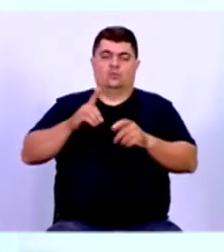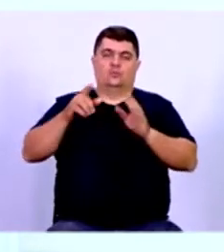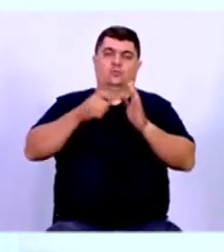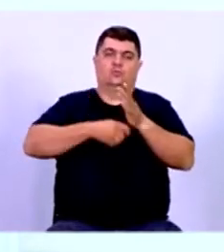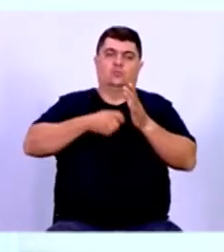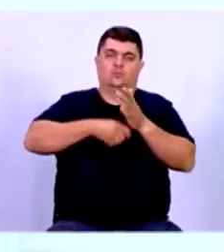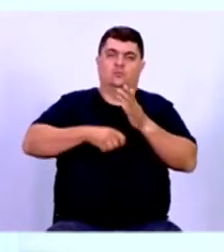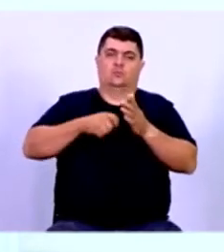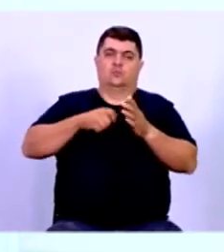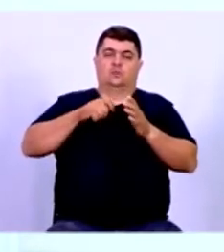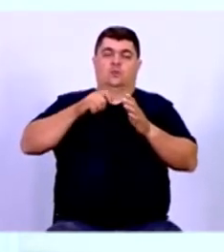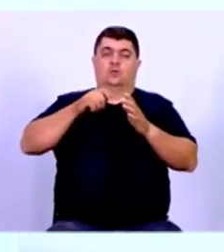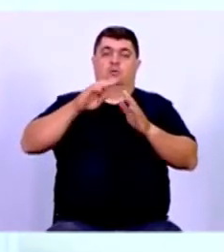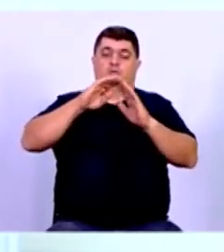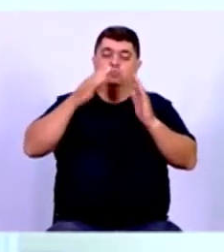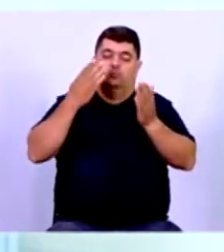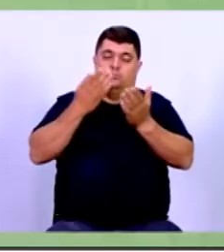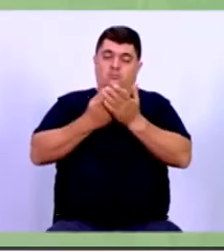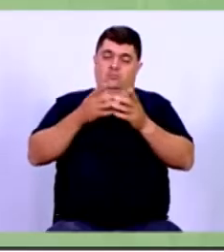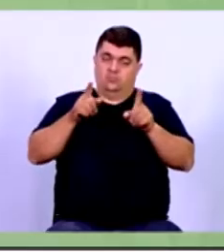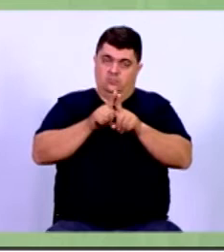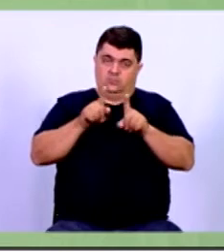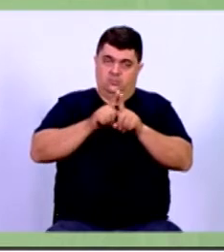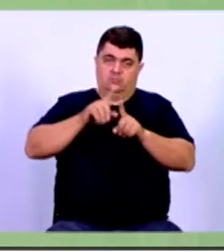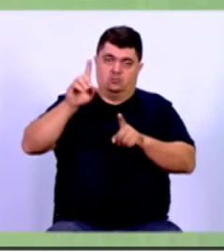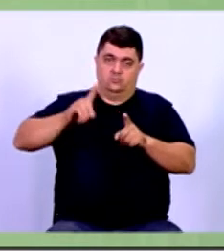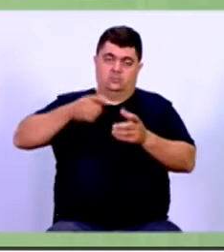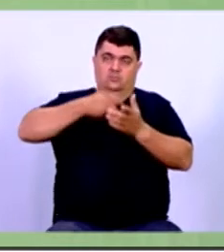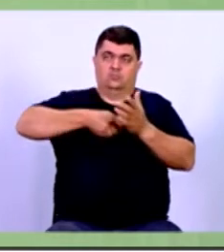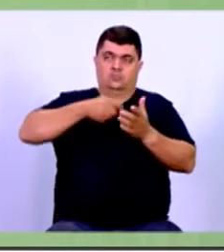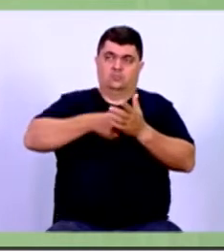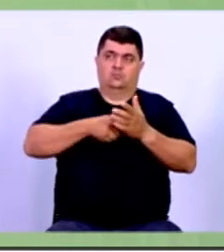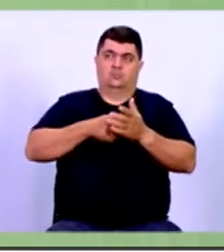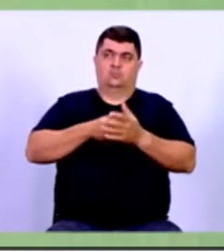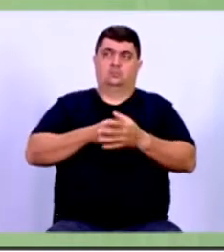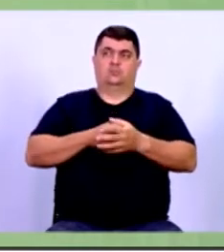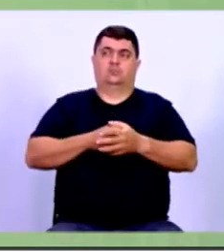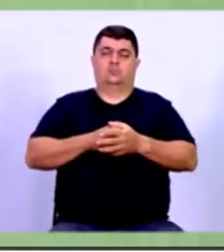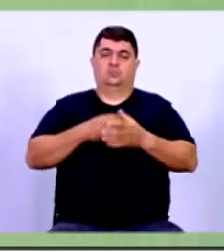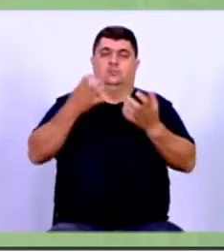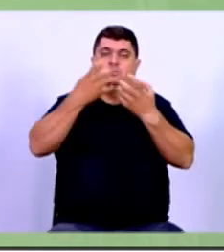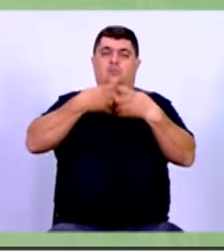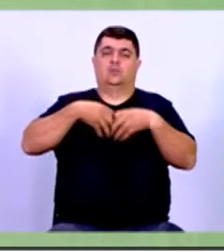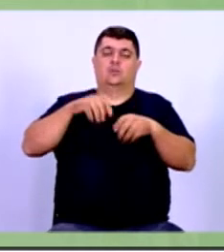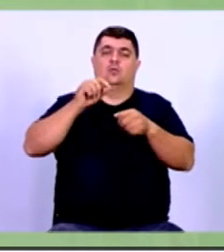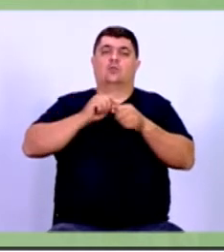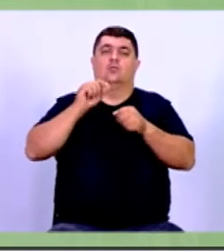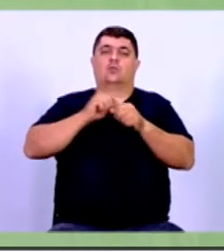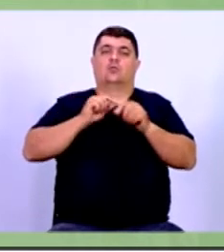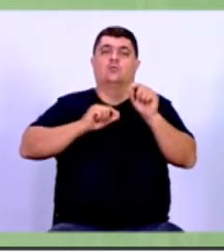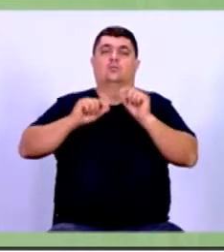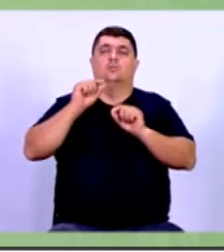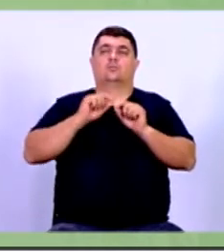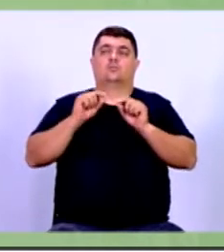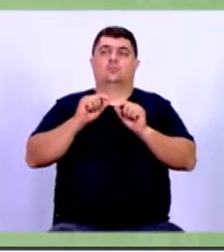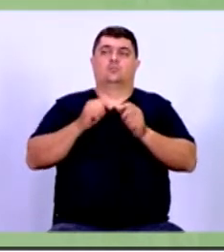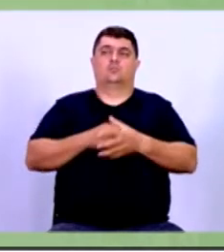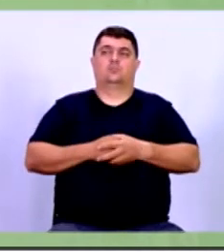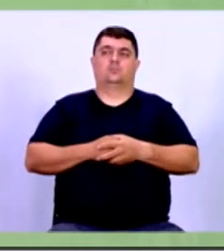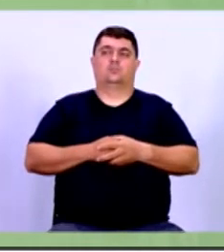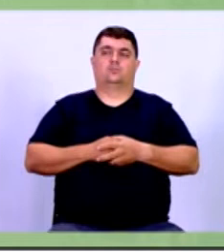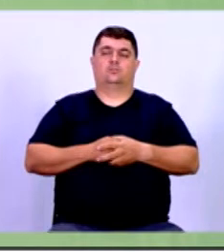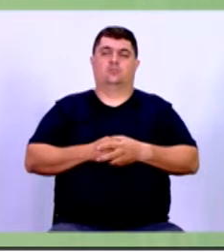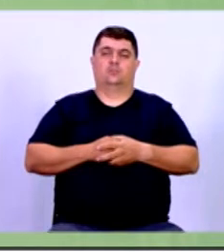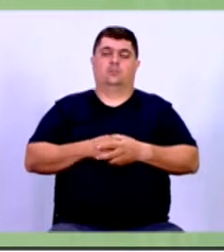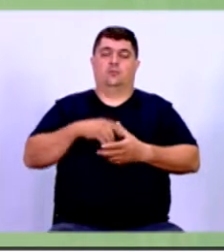os direitos e deveres da instituição de ensino. O que, no caso, o instituto deve como direitos e como deveres.